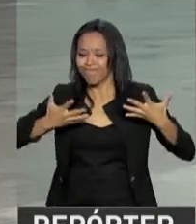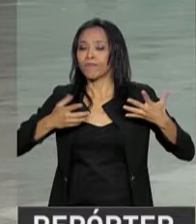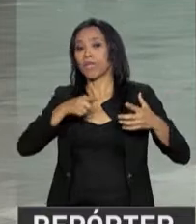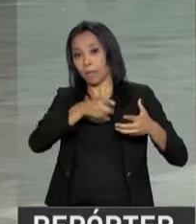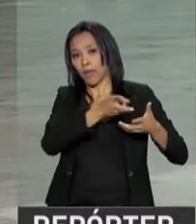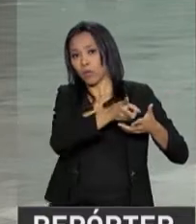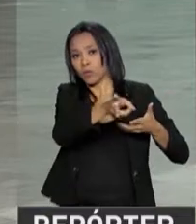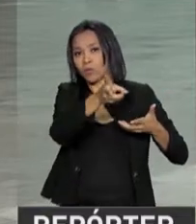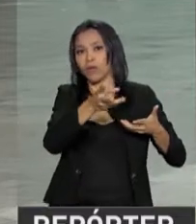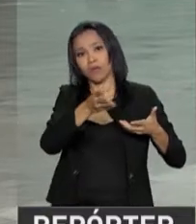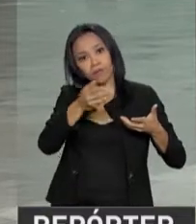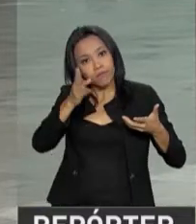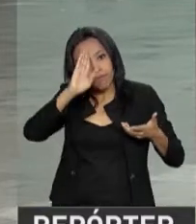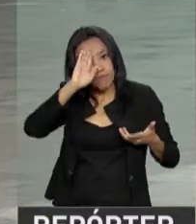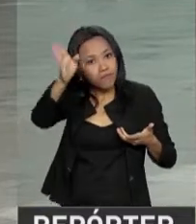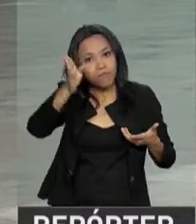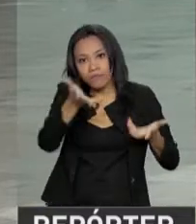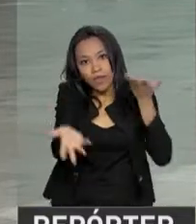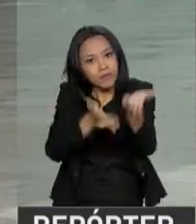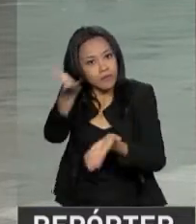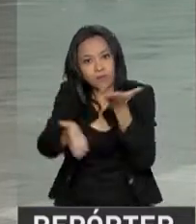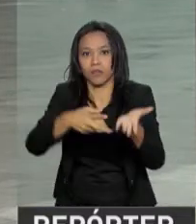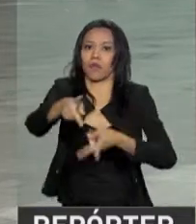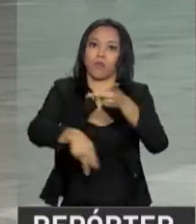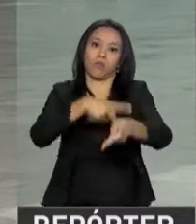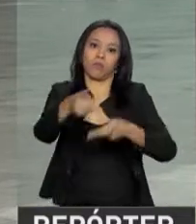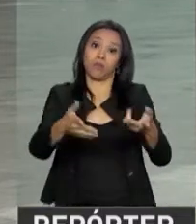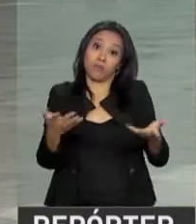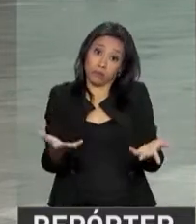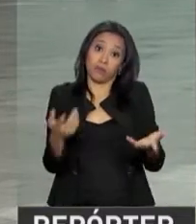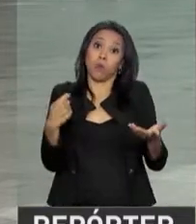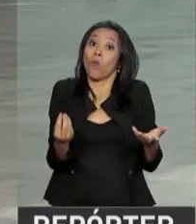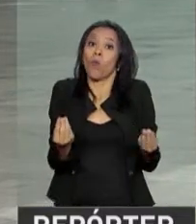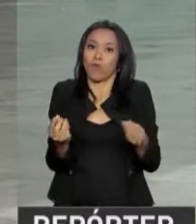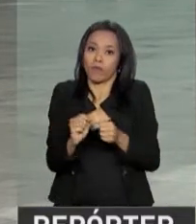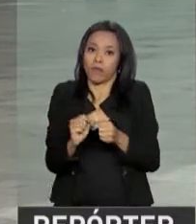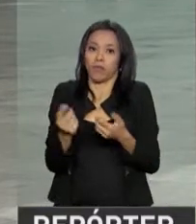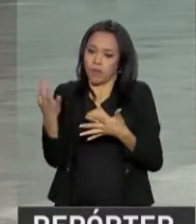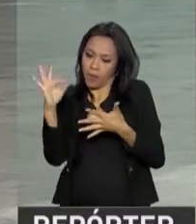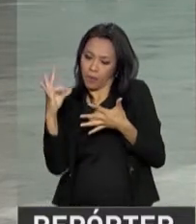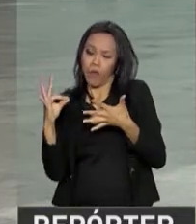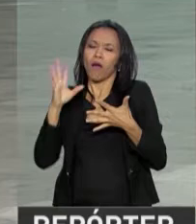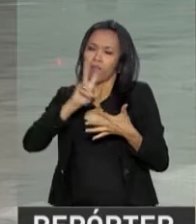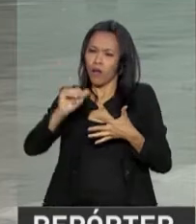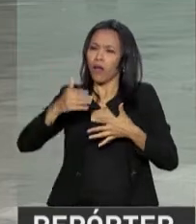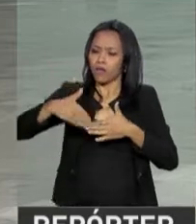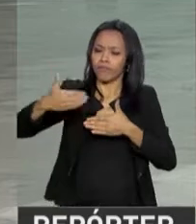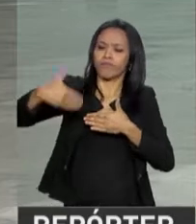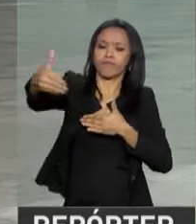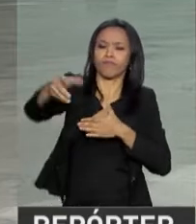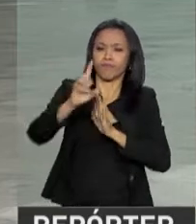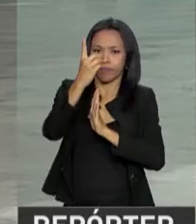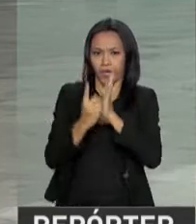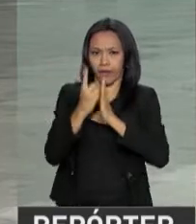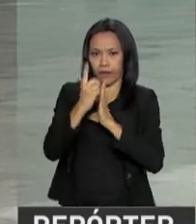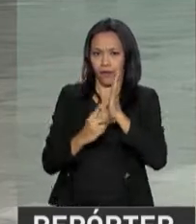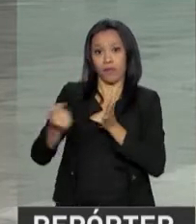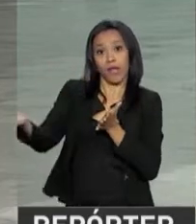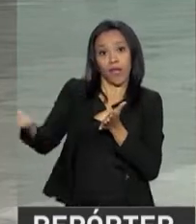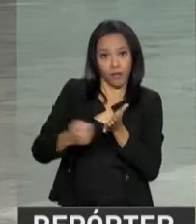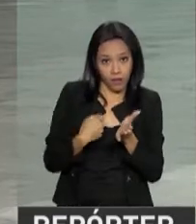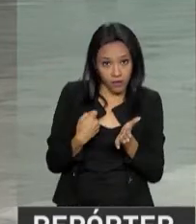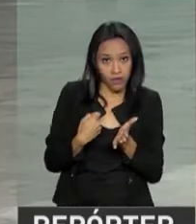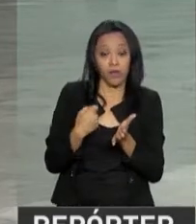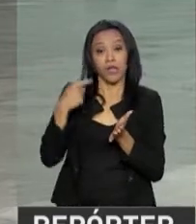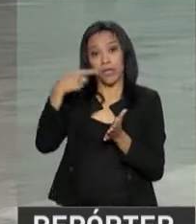serviços fundamentais para a população nos próximos dias o governo vai publicar um decreto regulamentando esse